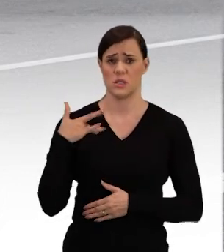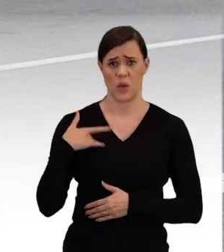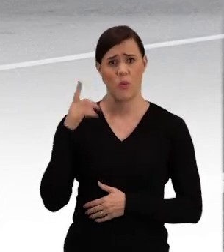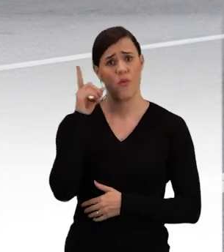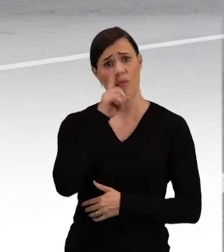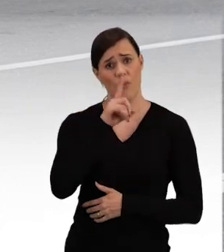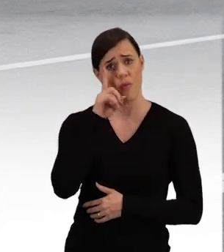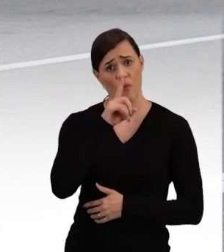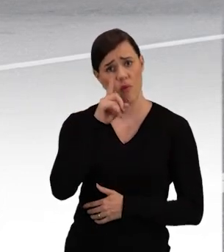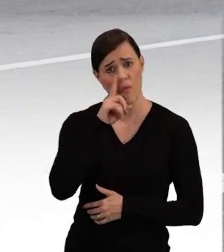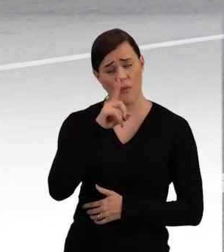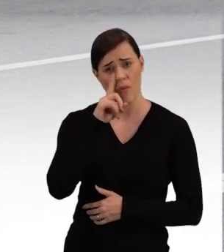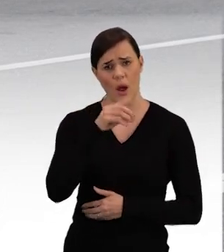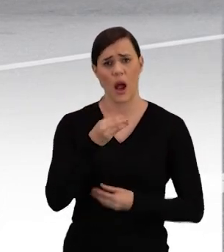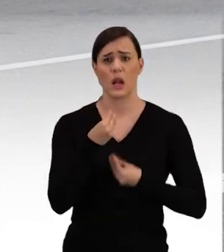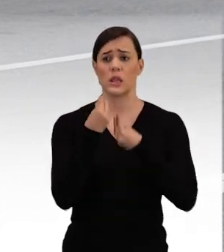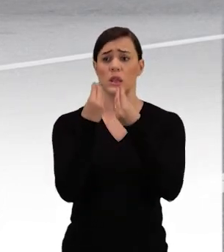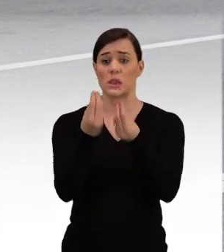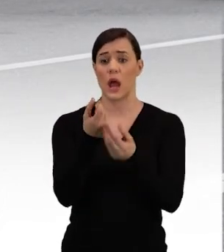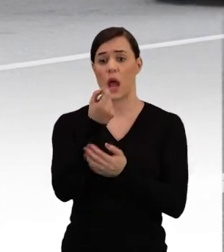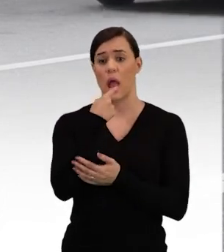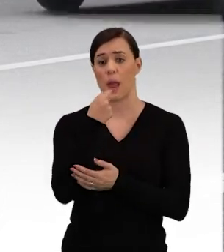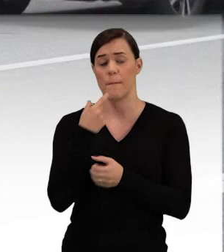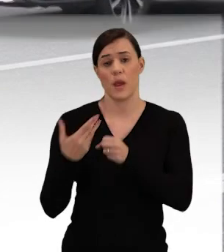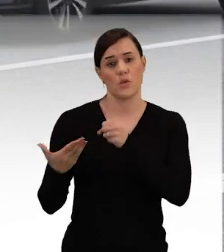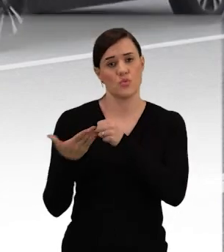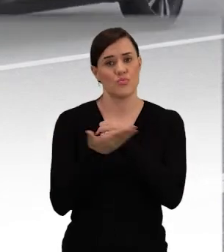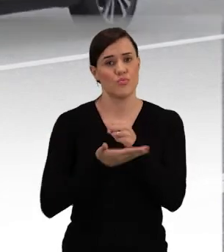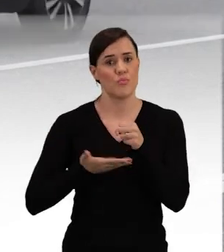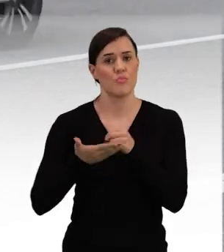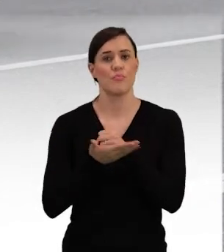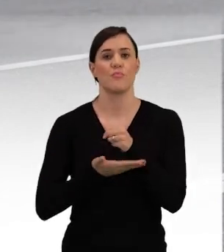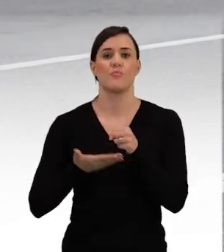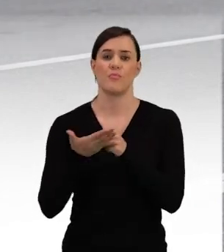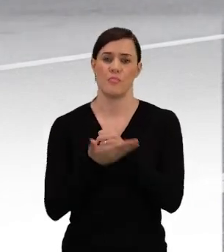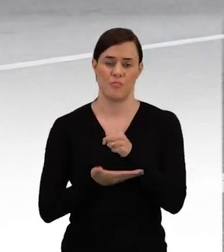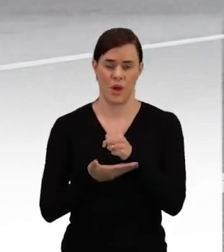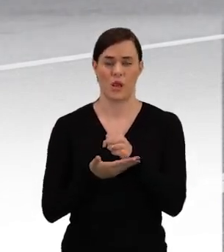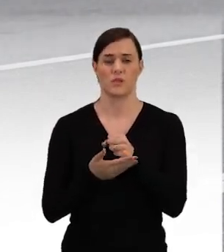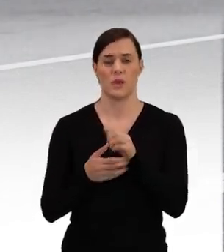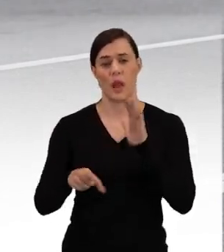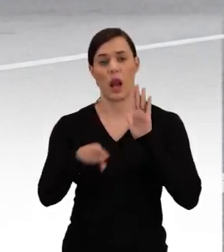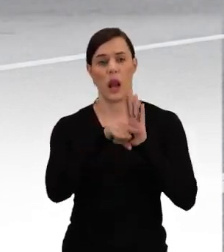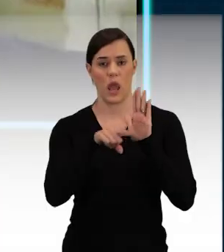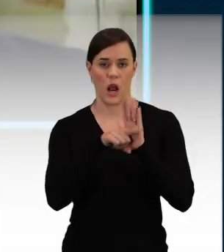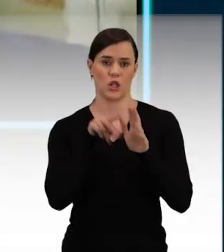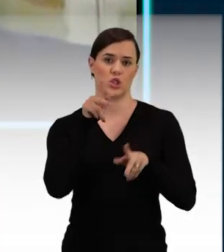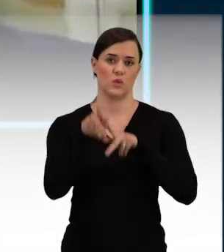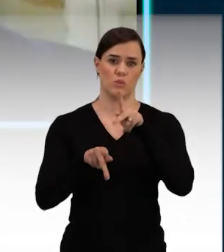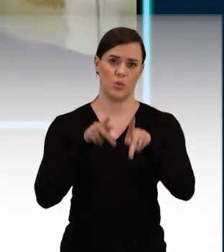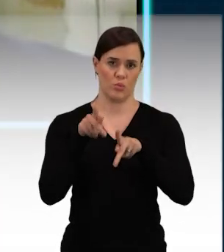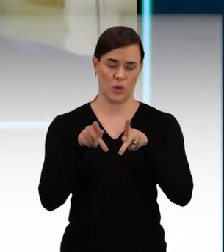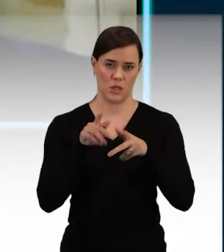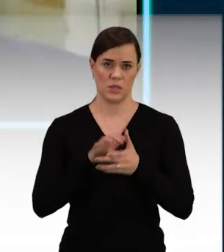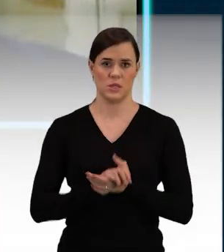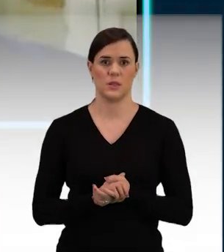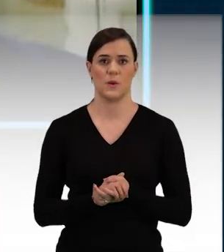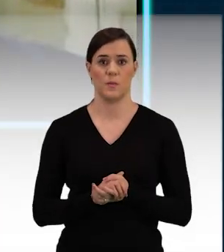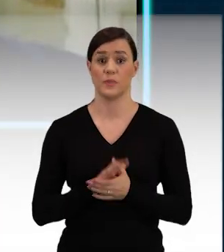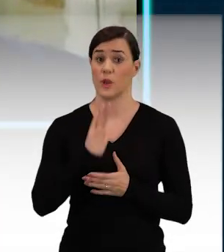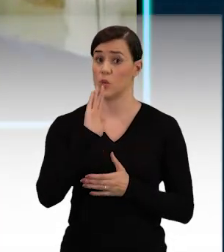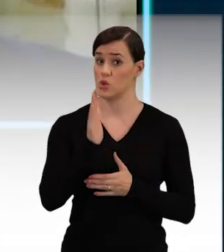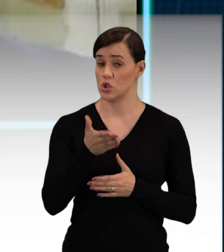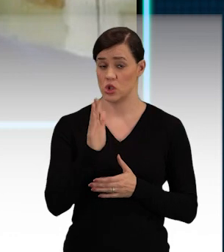a falha no fornecimento de remédios básicos, o que causa impactos negativos à população. A ação é decorrente de um